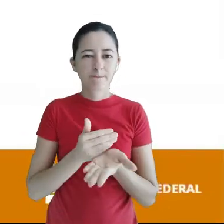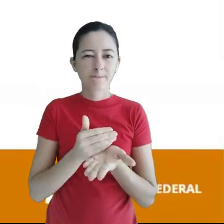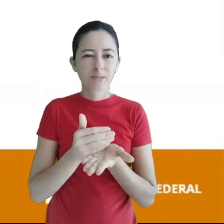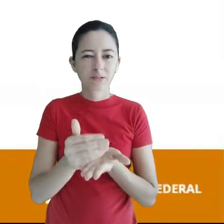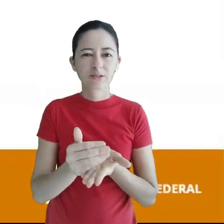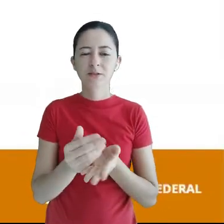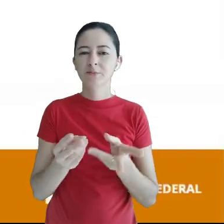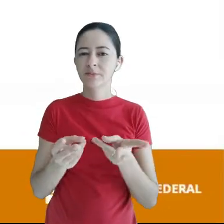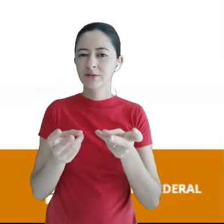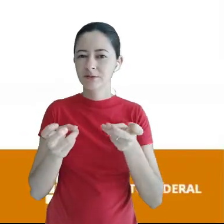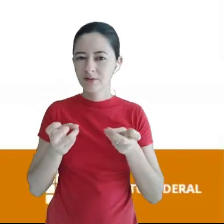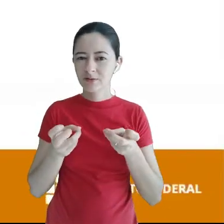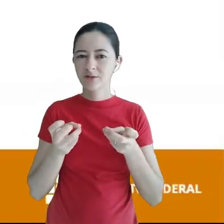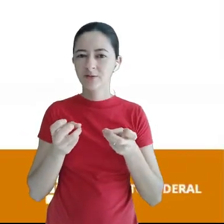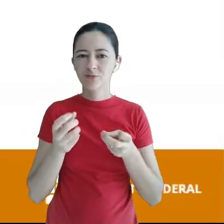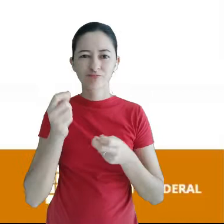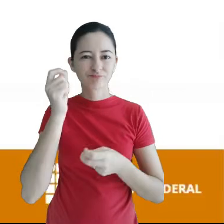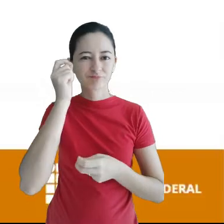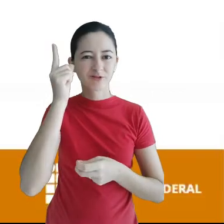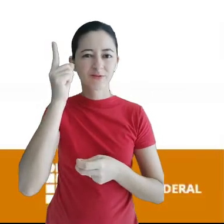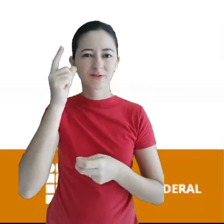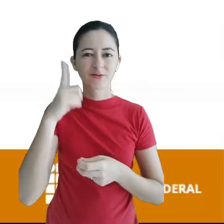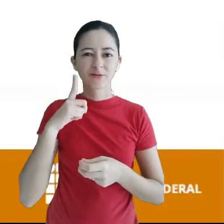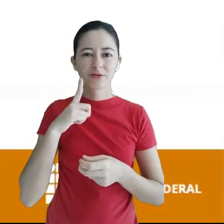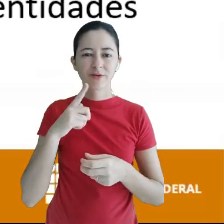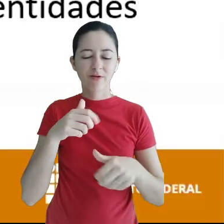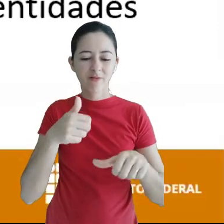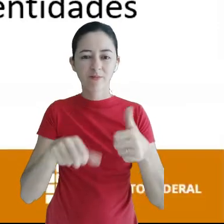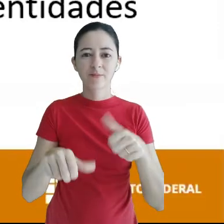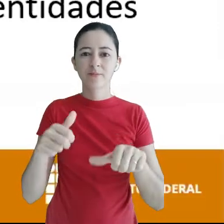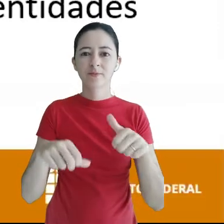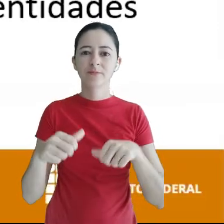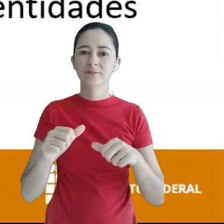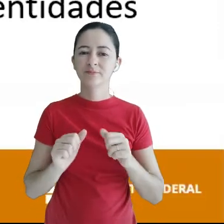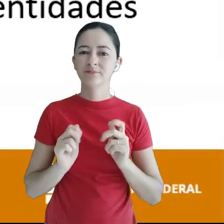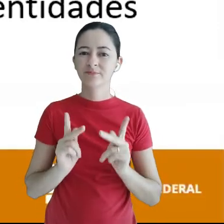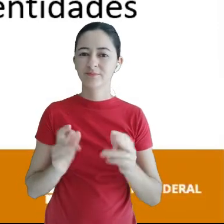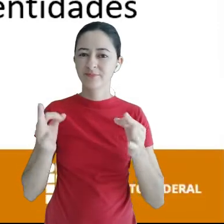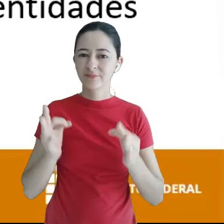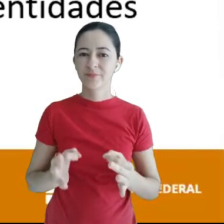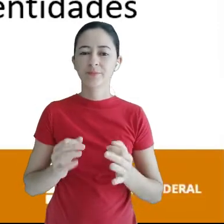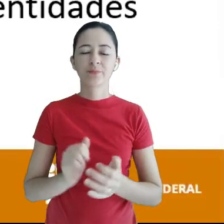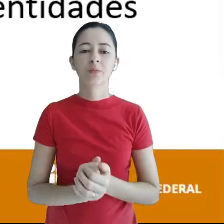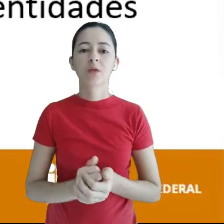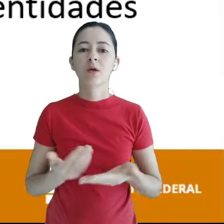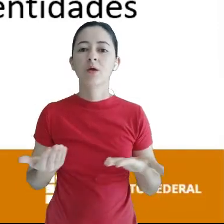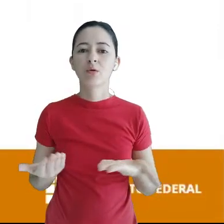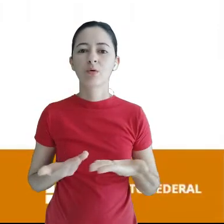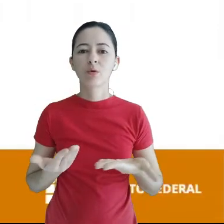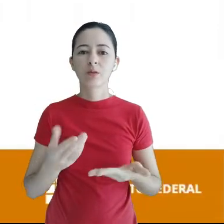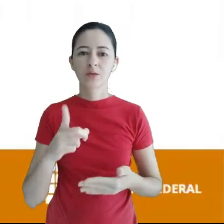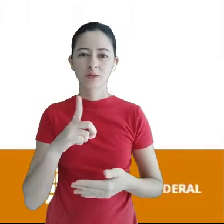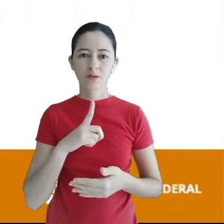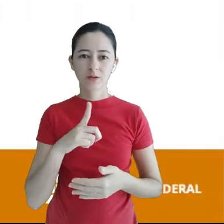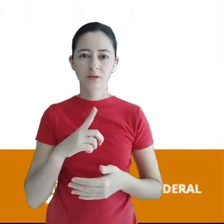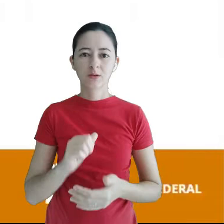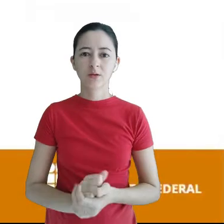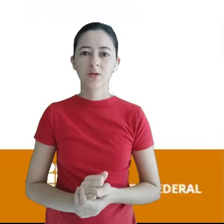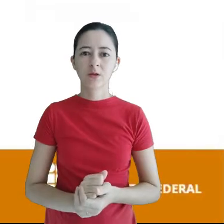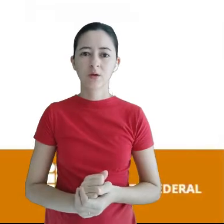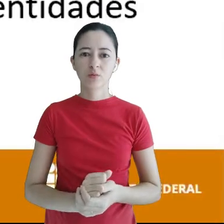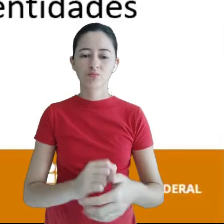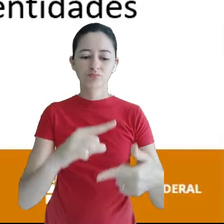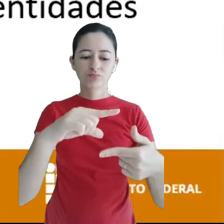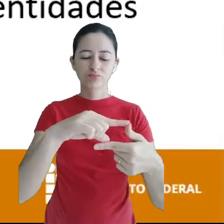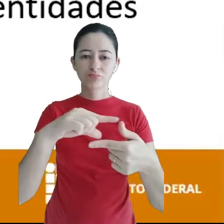Estão começando aí a sentir a vibe de analista? Top! Beleza, galera! Nós temos aqui entidades